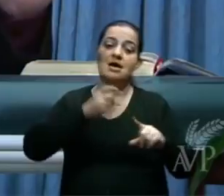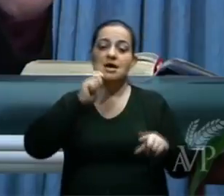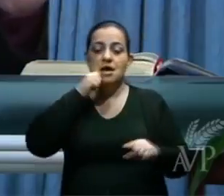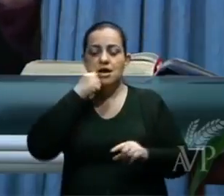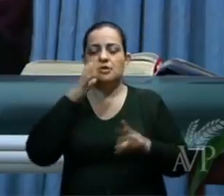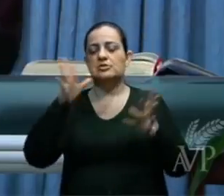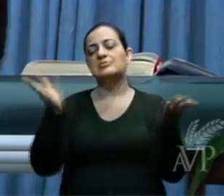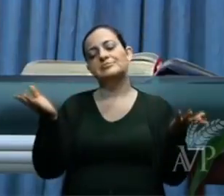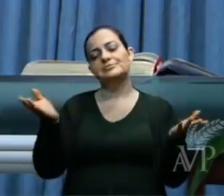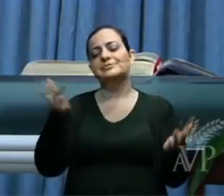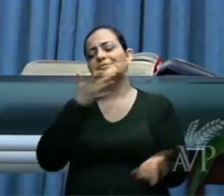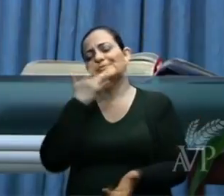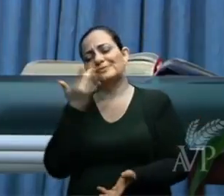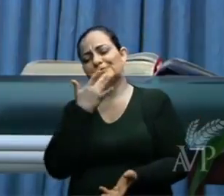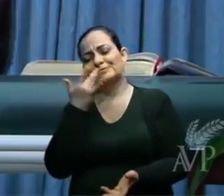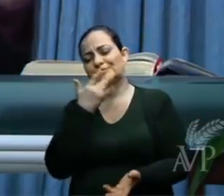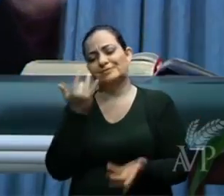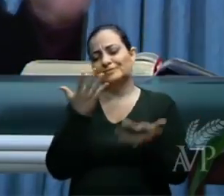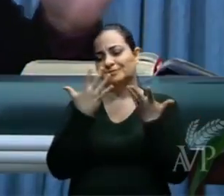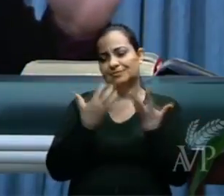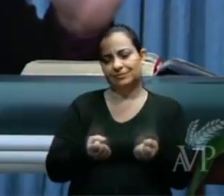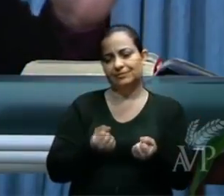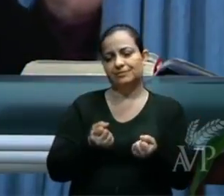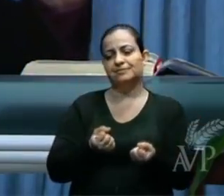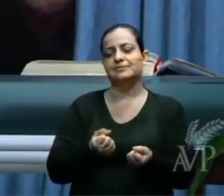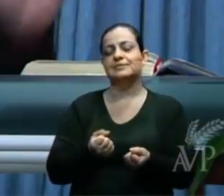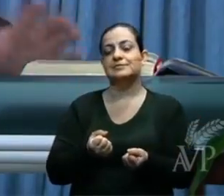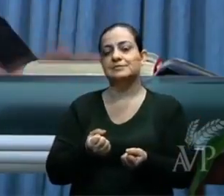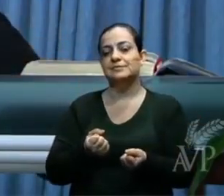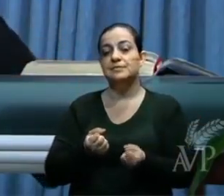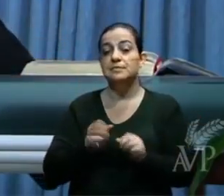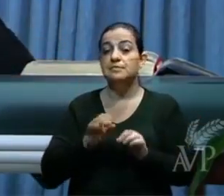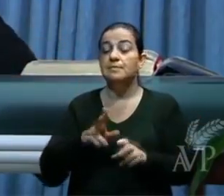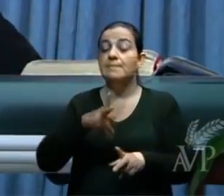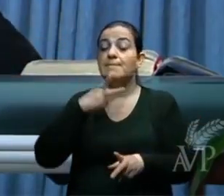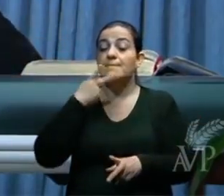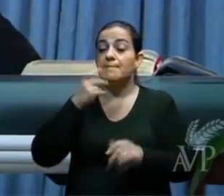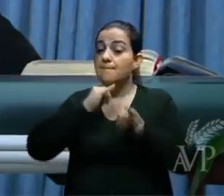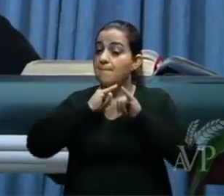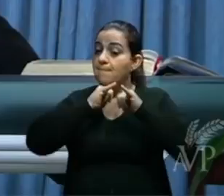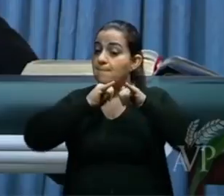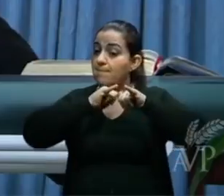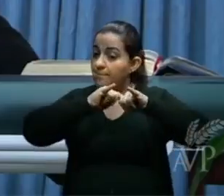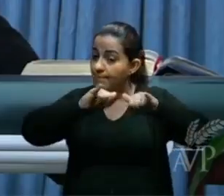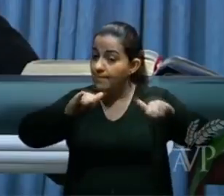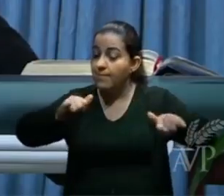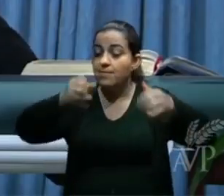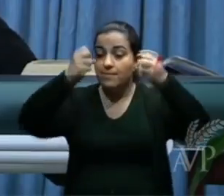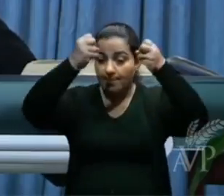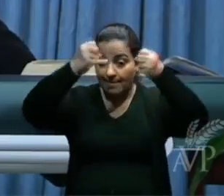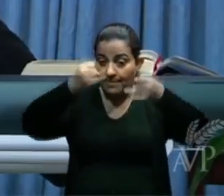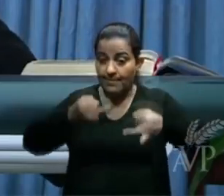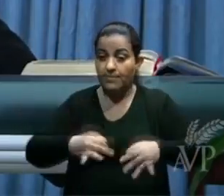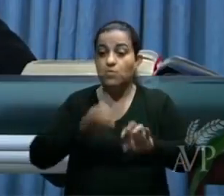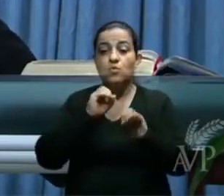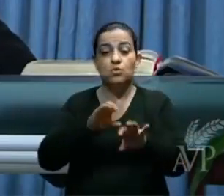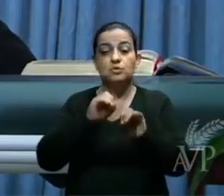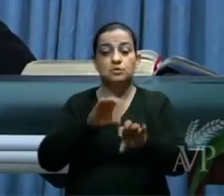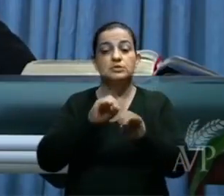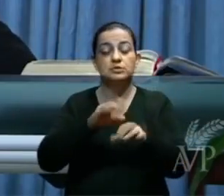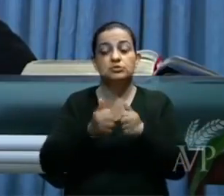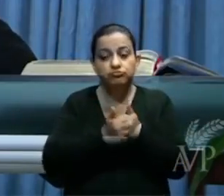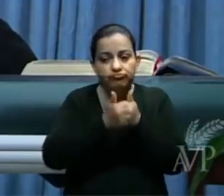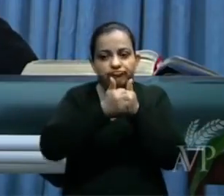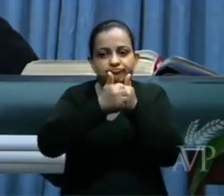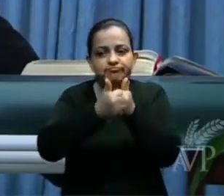é fácil aceitar mas a voz é difícil a mensagem que segue o sinal